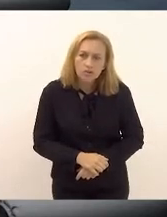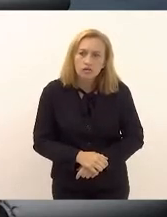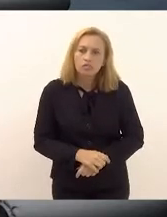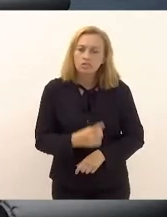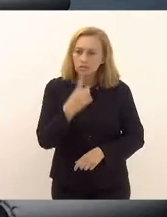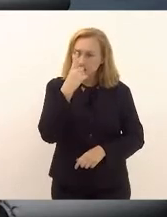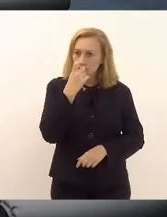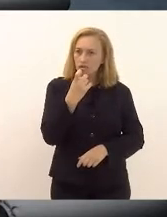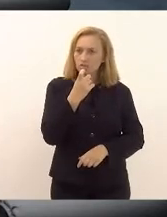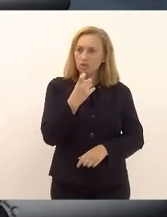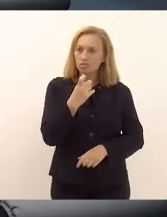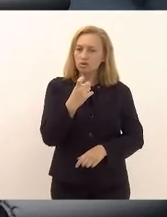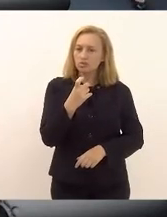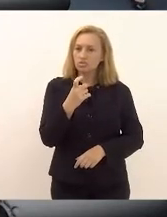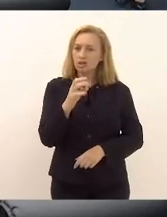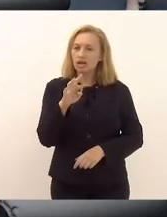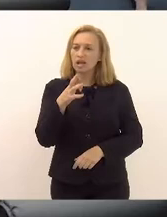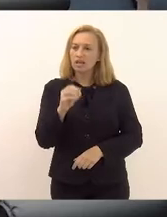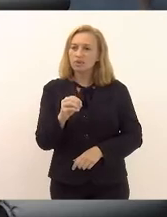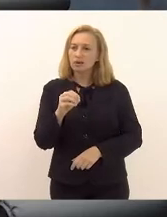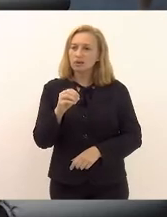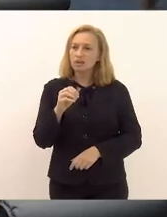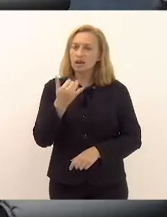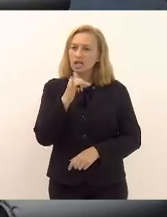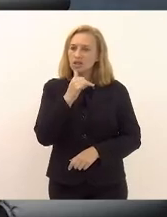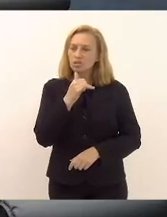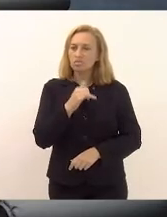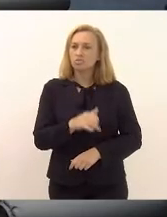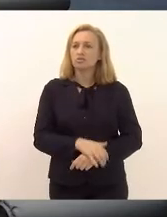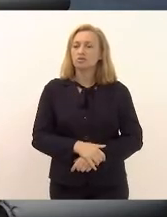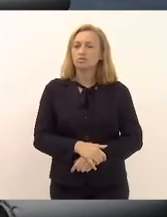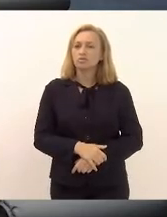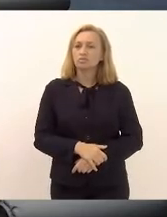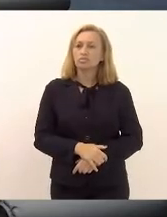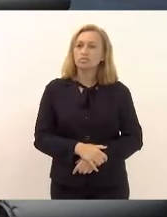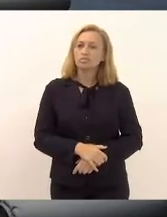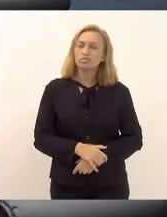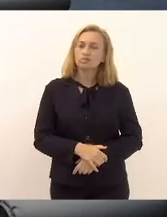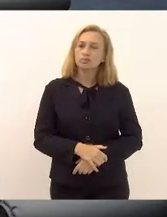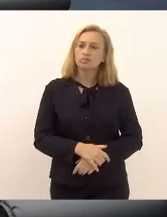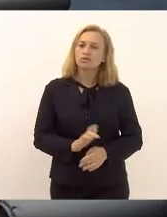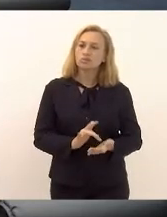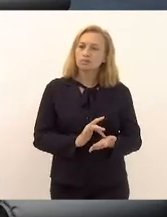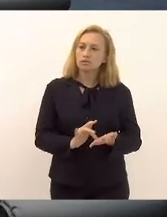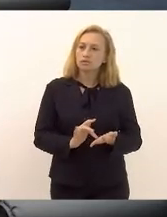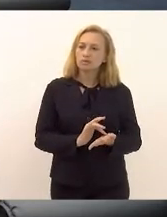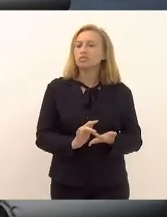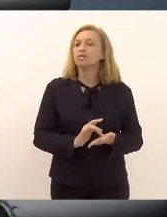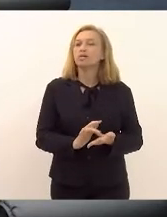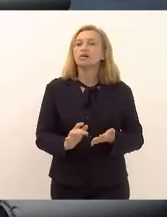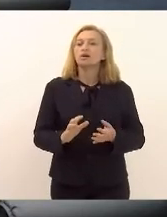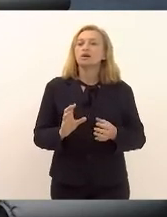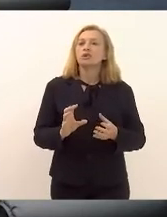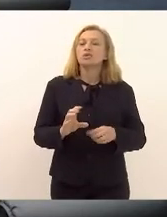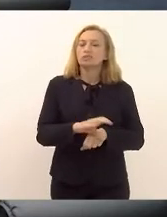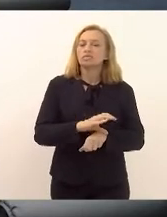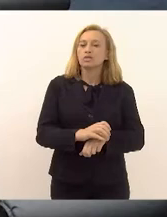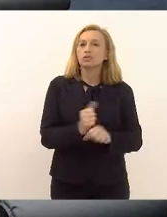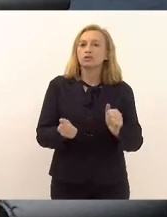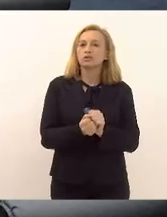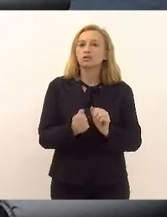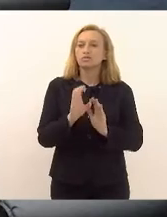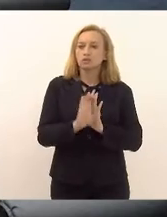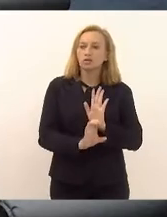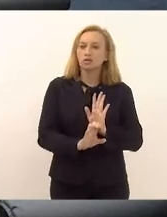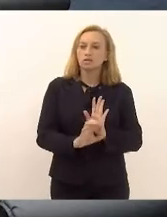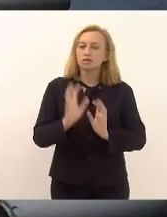lixo eletroeletrônico. Parecer da comissão de Constituição e Justiça pela constitucionalidade com emenda. Defesa